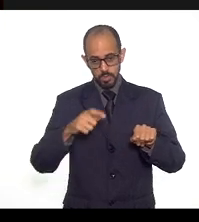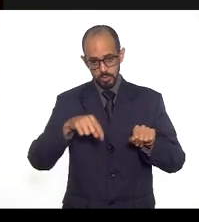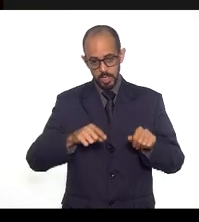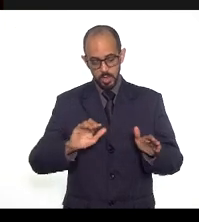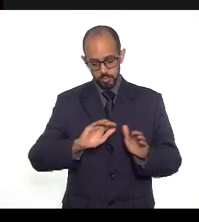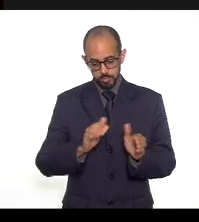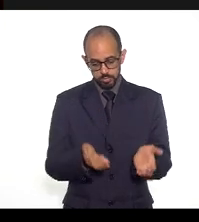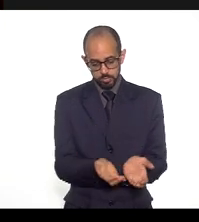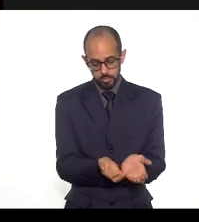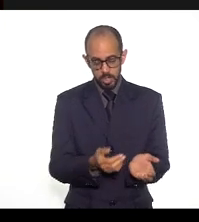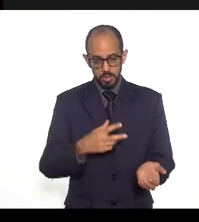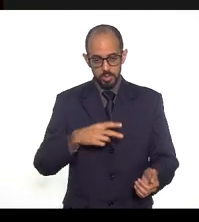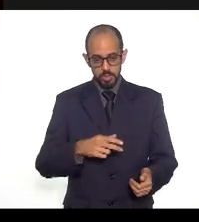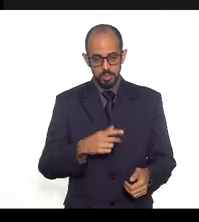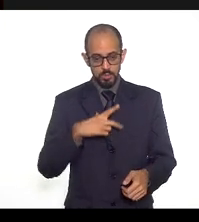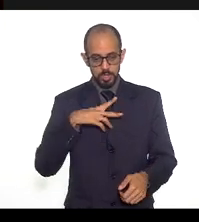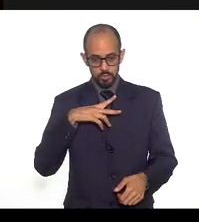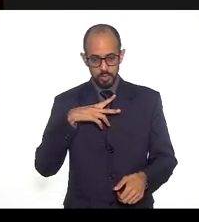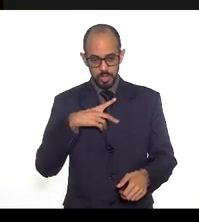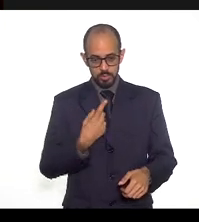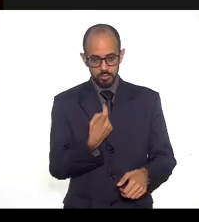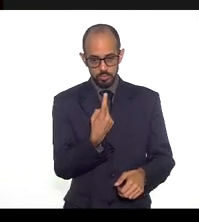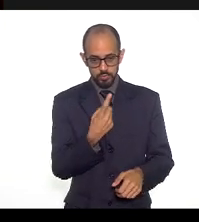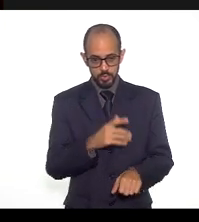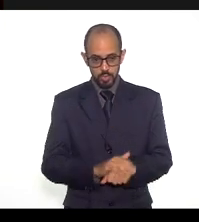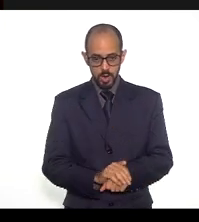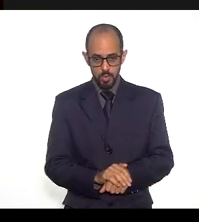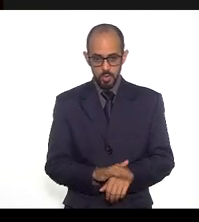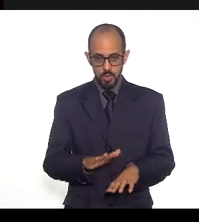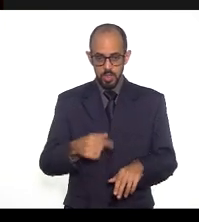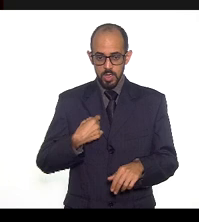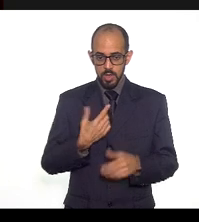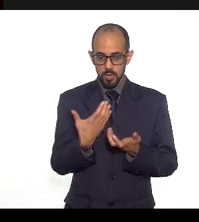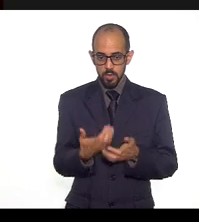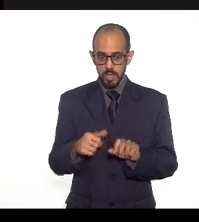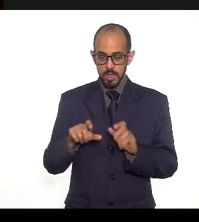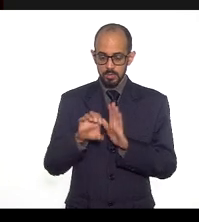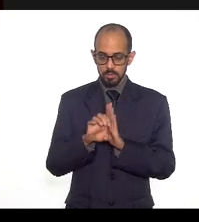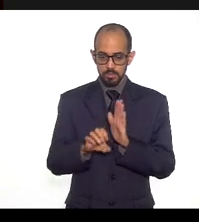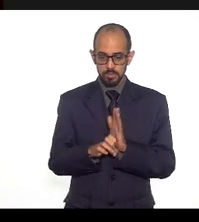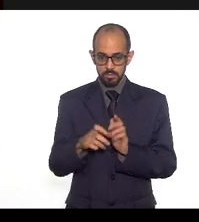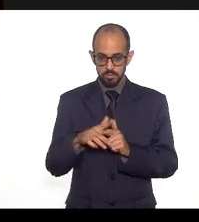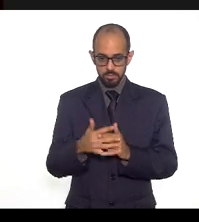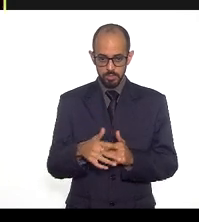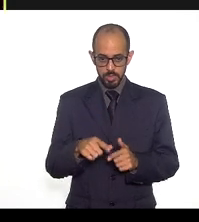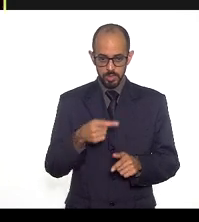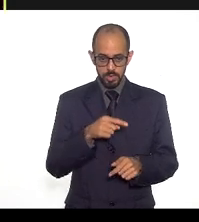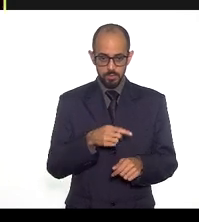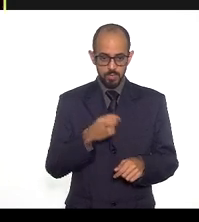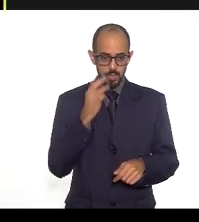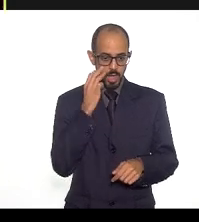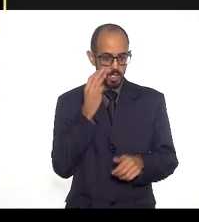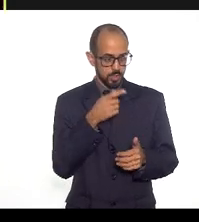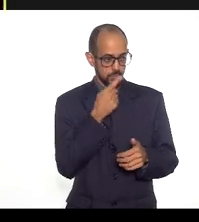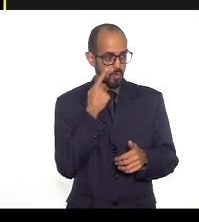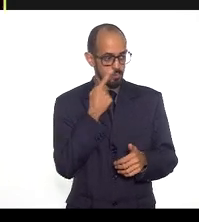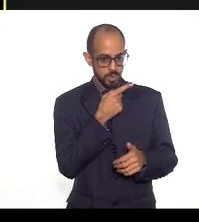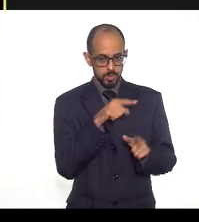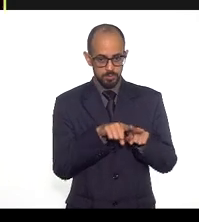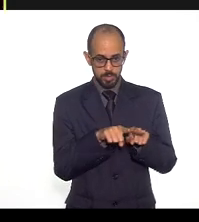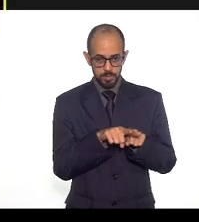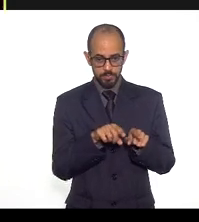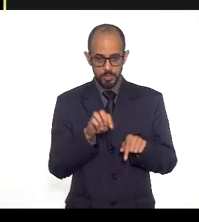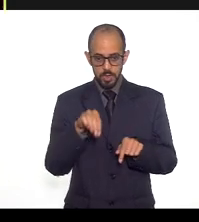individuais. Falou, Luiz Paulo pediu vista. Eu tenho que levar isso para a emenda também, Valdeque. A deputada Mônica teve um